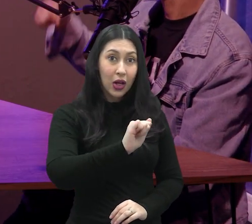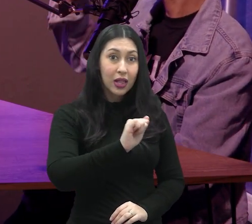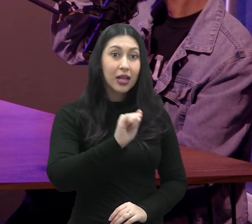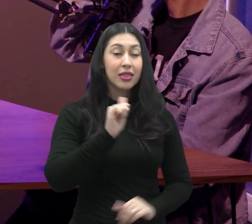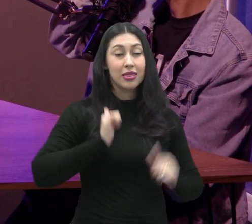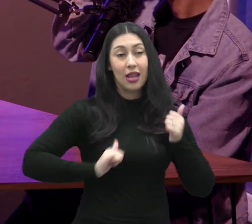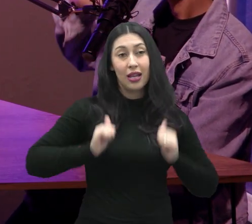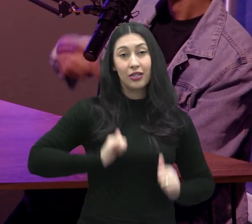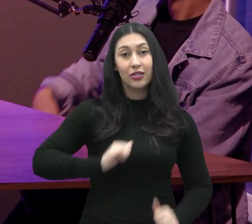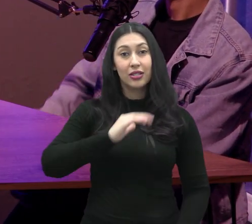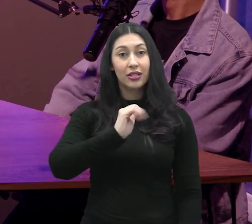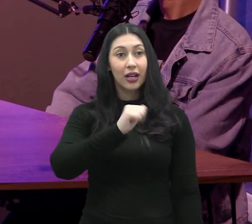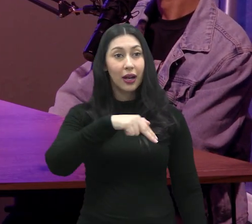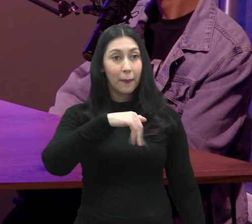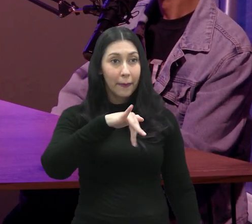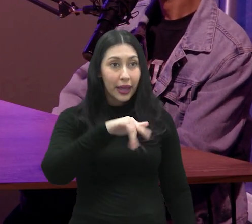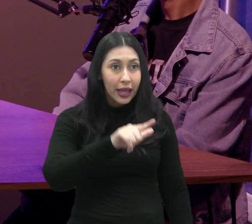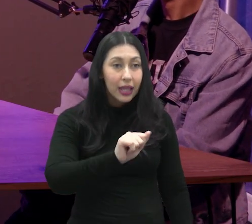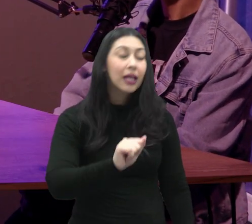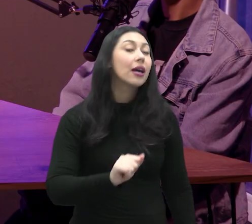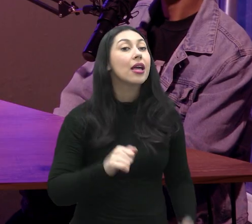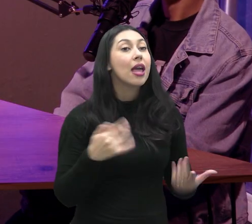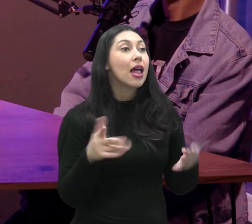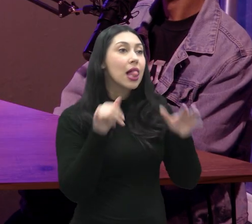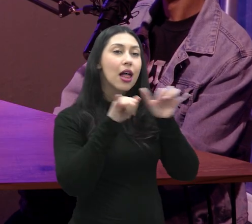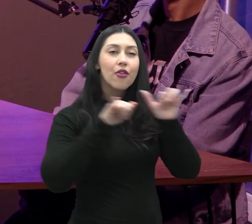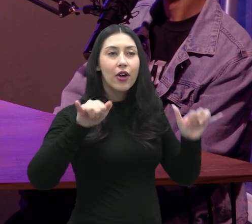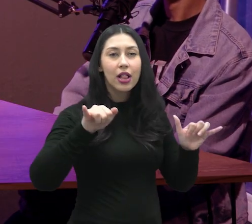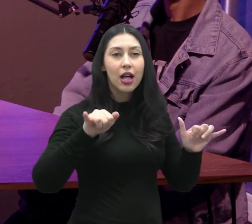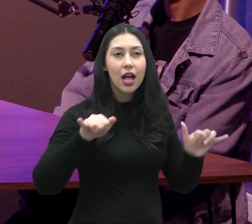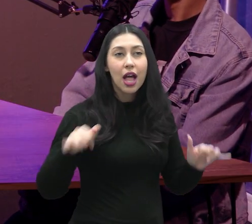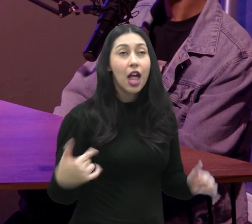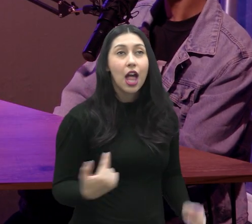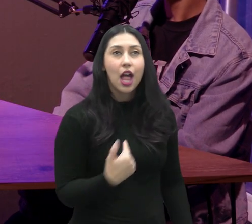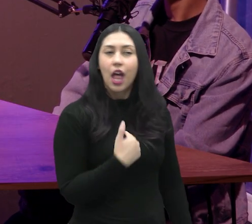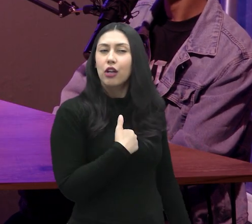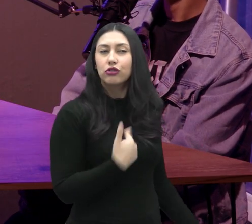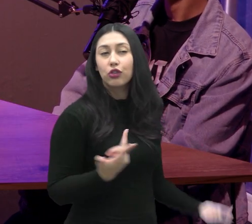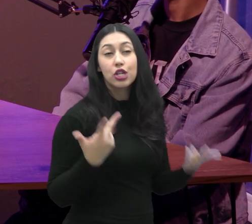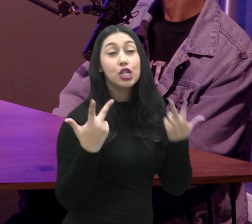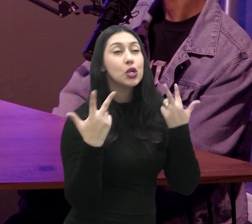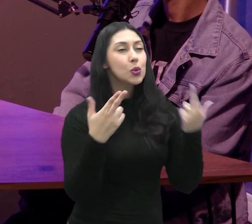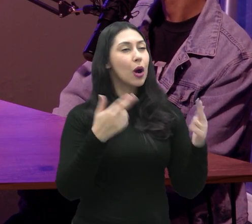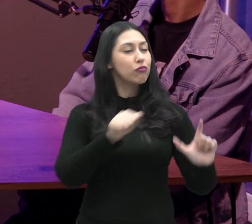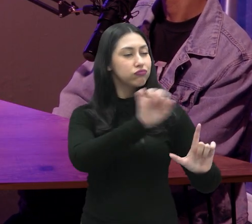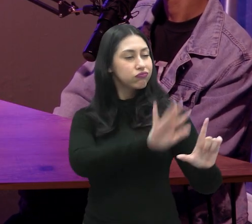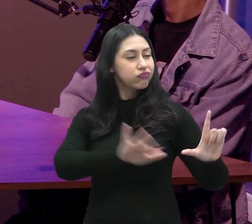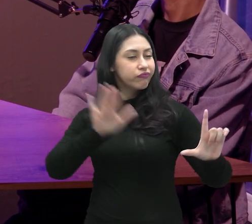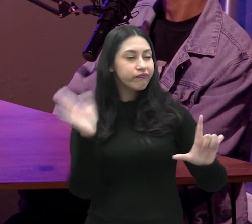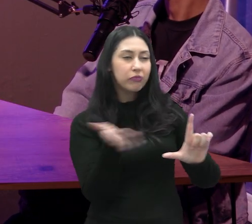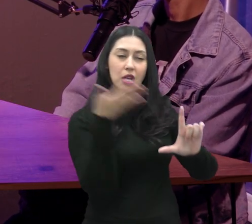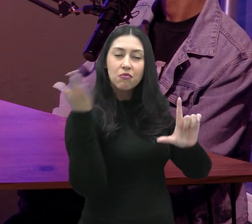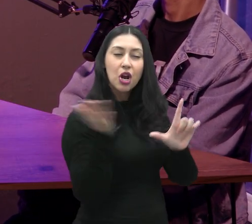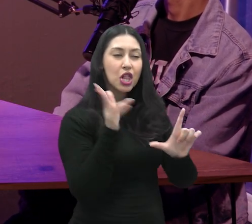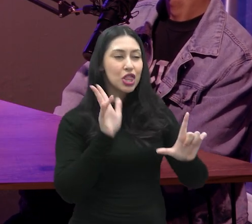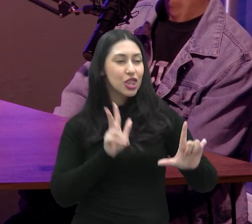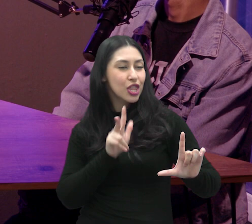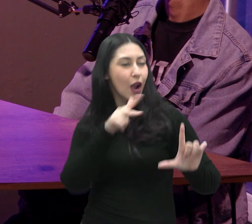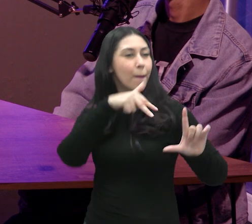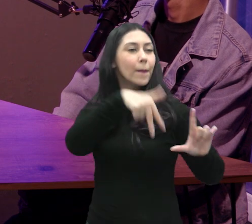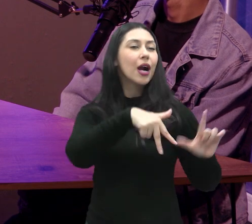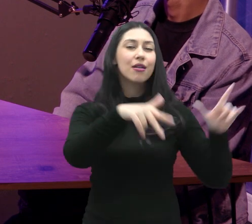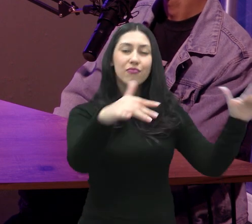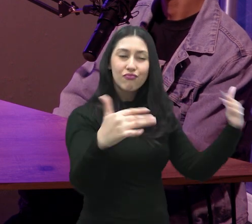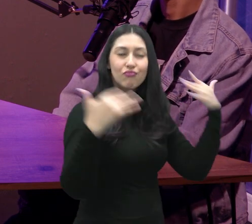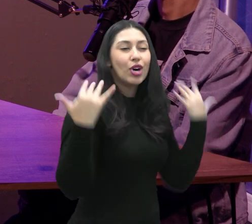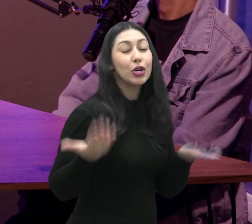Pitanga, sim, né, e em um momento ela fala, né, que ela é como o streaming, né, ela chegou, ela é popular,